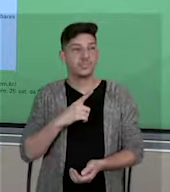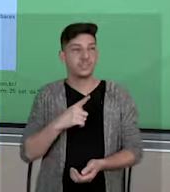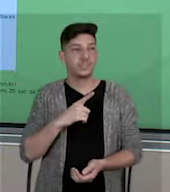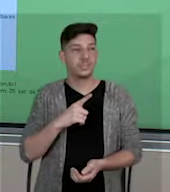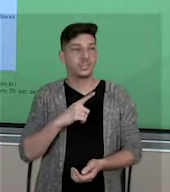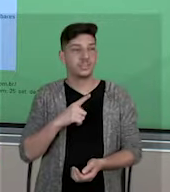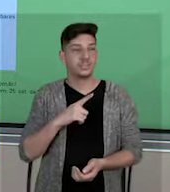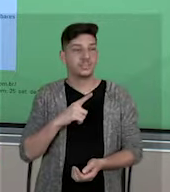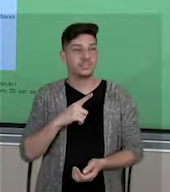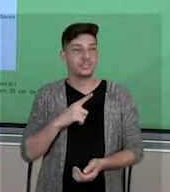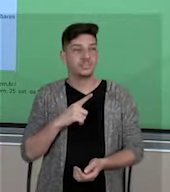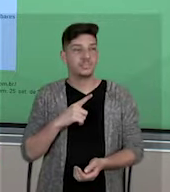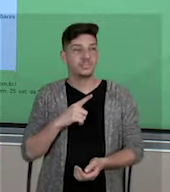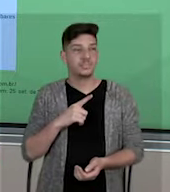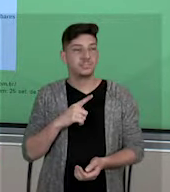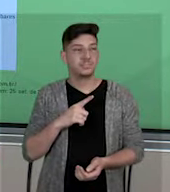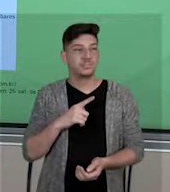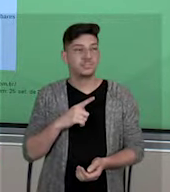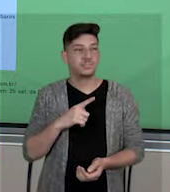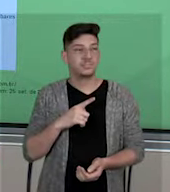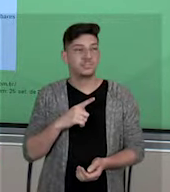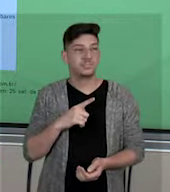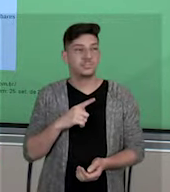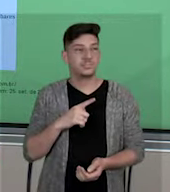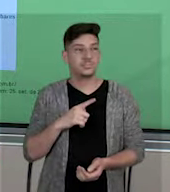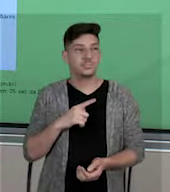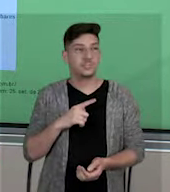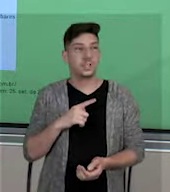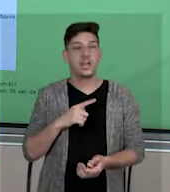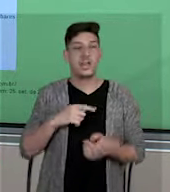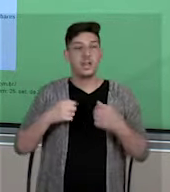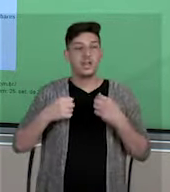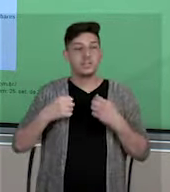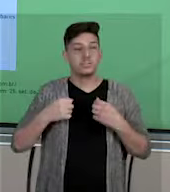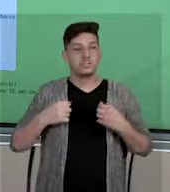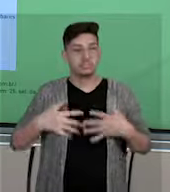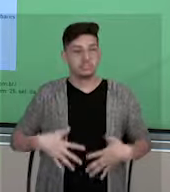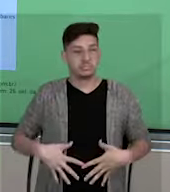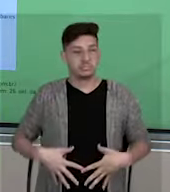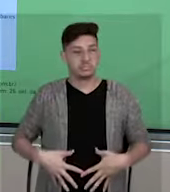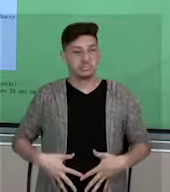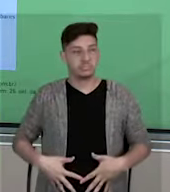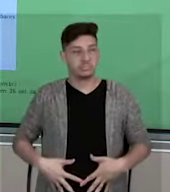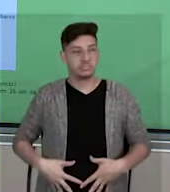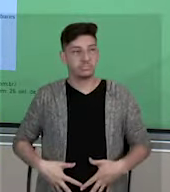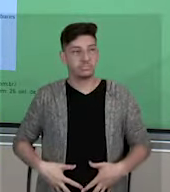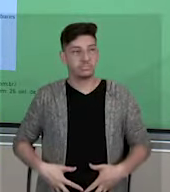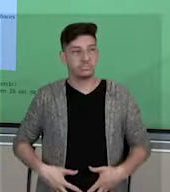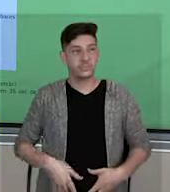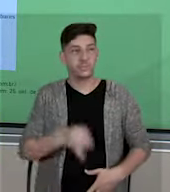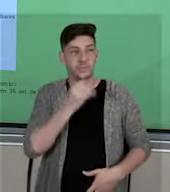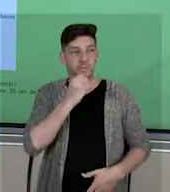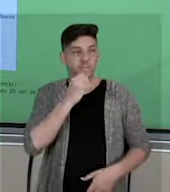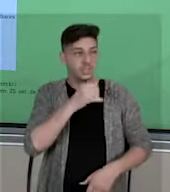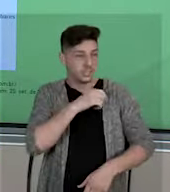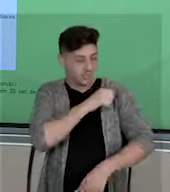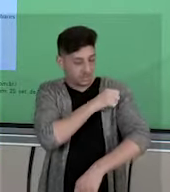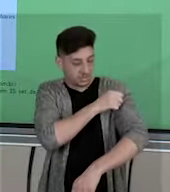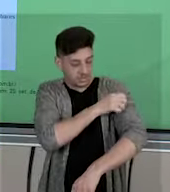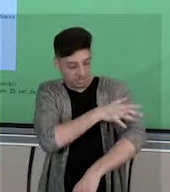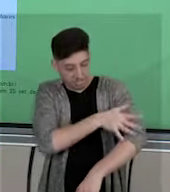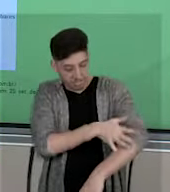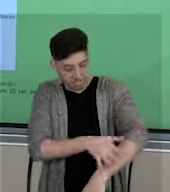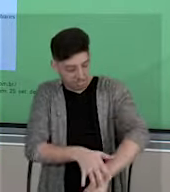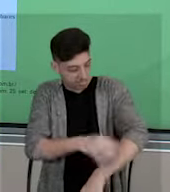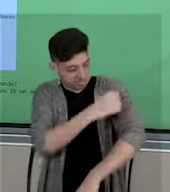né, o nervo vai sair, chegar à localização, né, por exemplo, vai vir o nervo até a extremidade